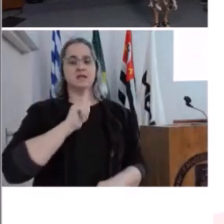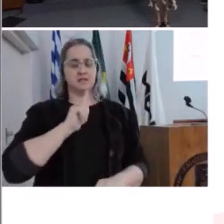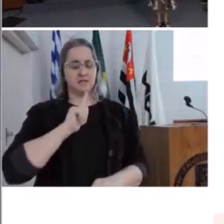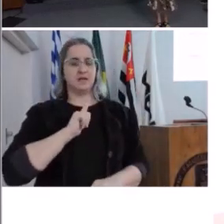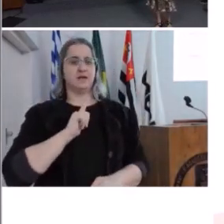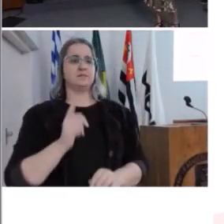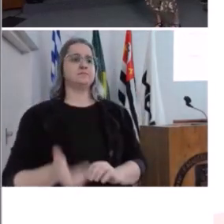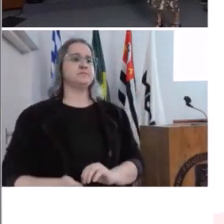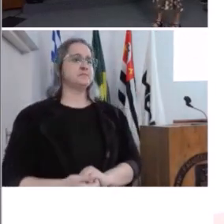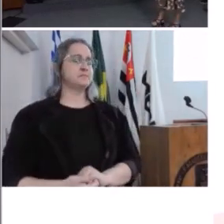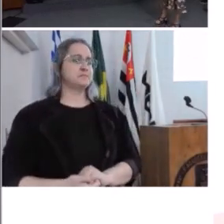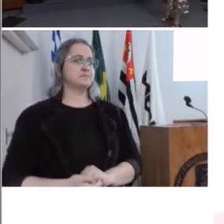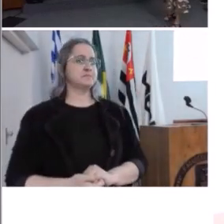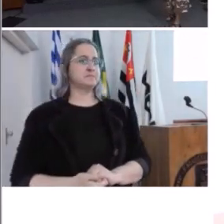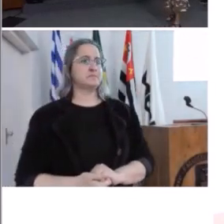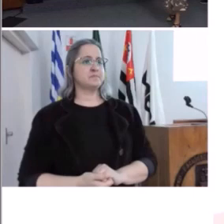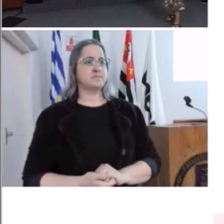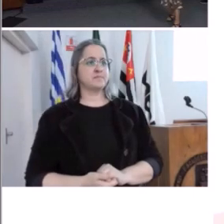mais especializada.